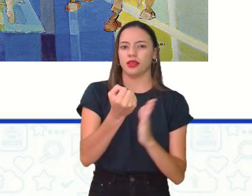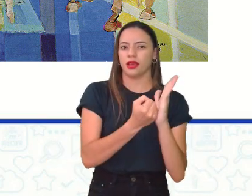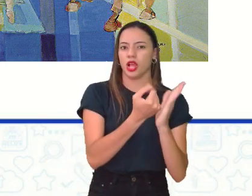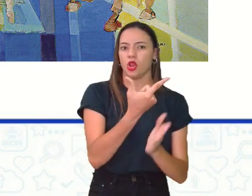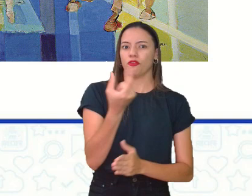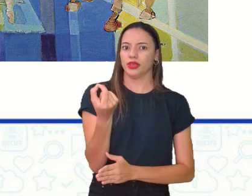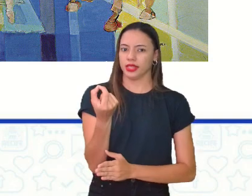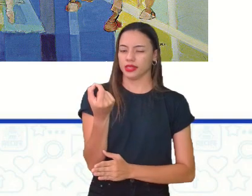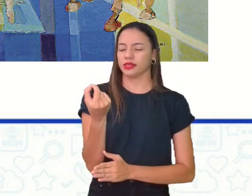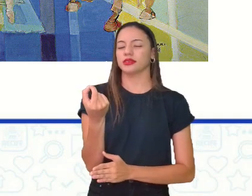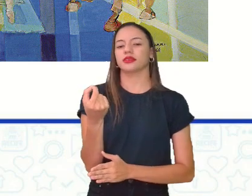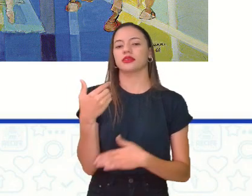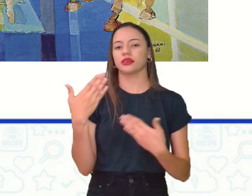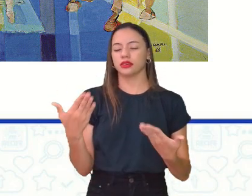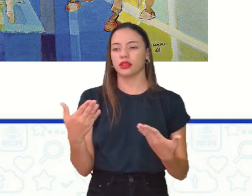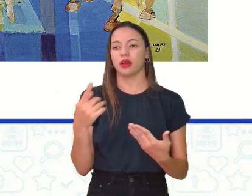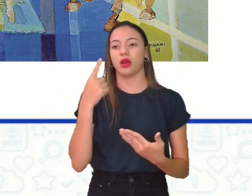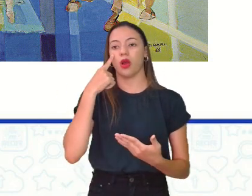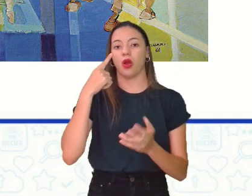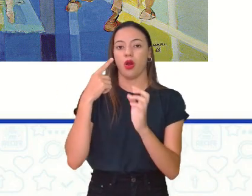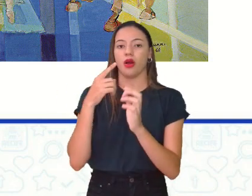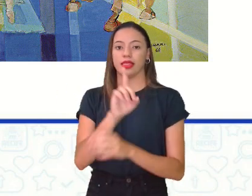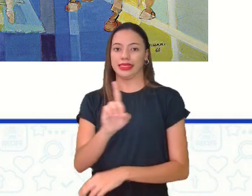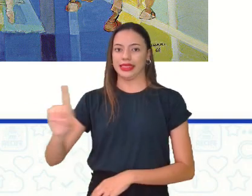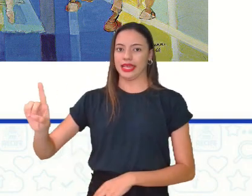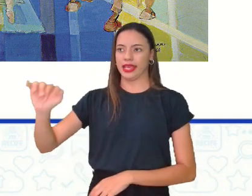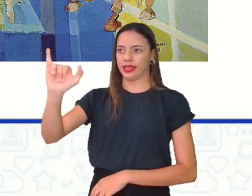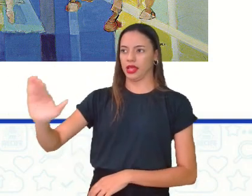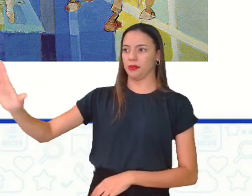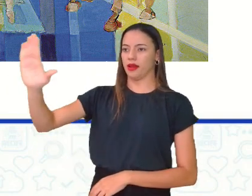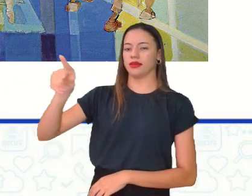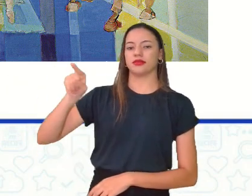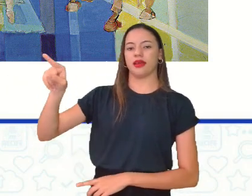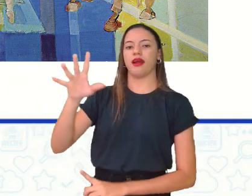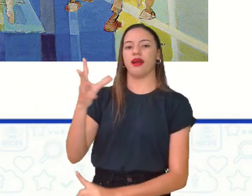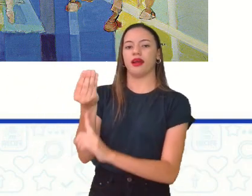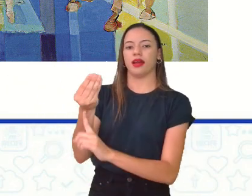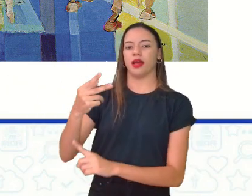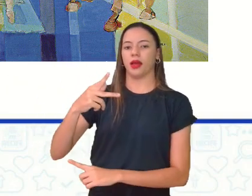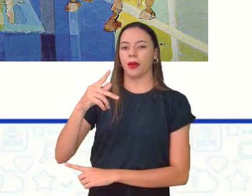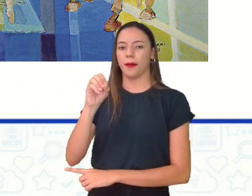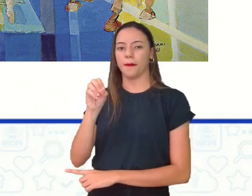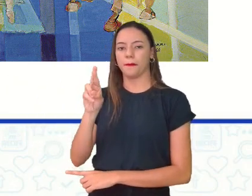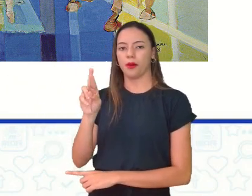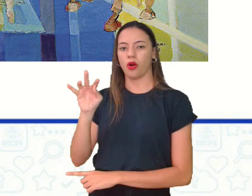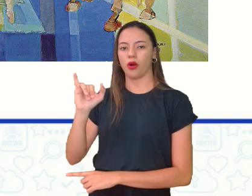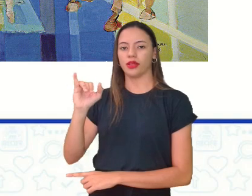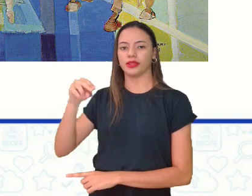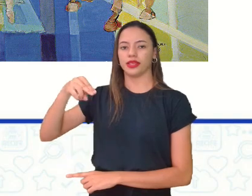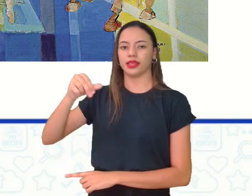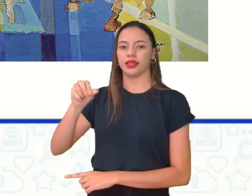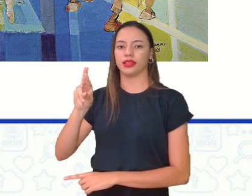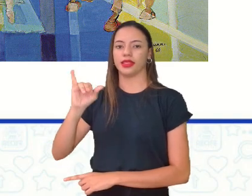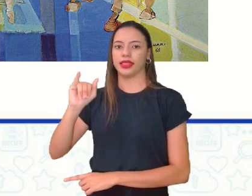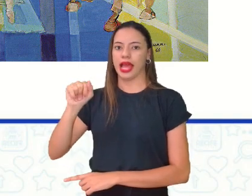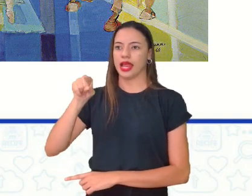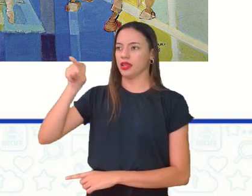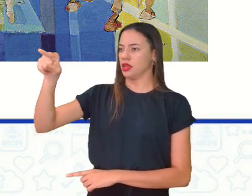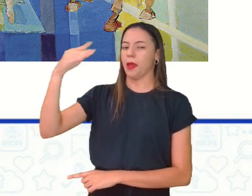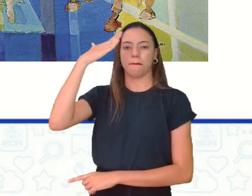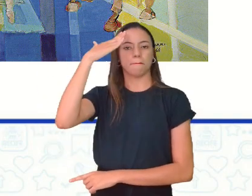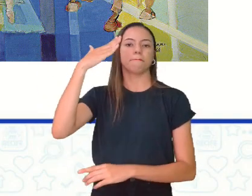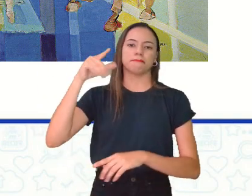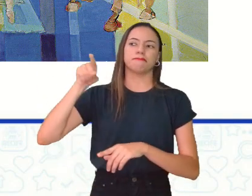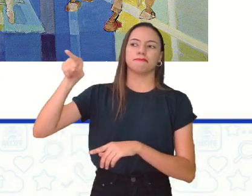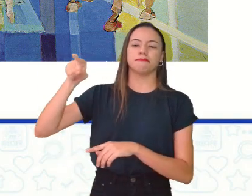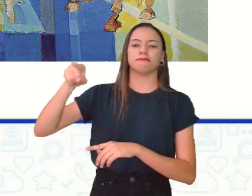nós. Então, a obra da direita, que tem do Portinari, então é uma obra moderna. Vocês estão vendo ali que